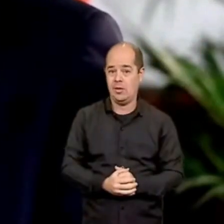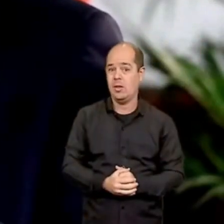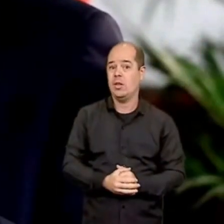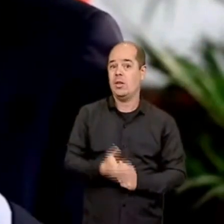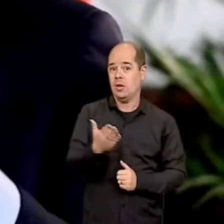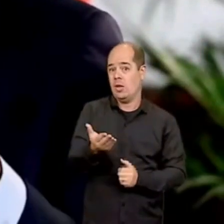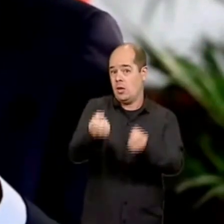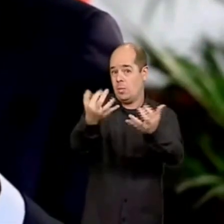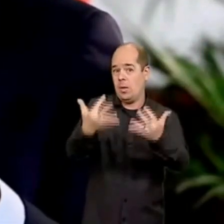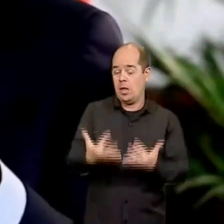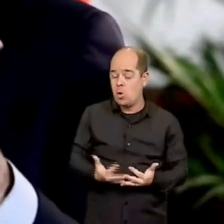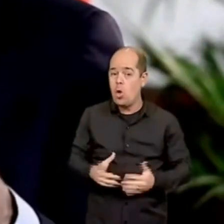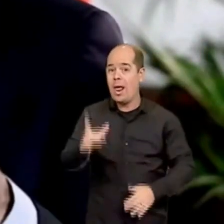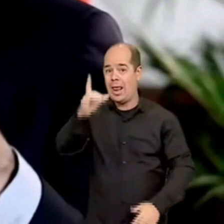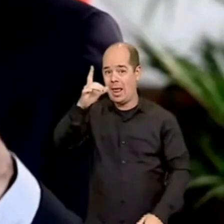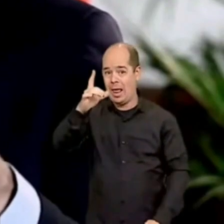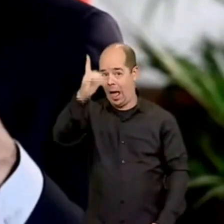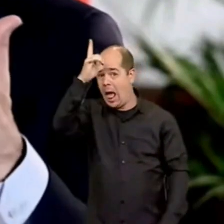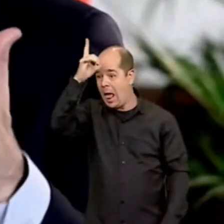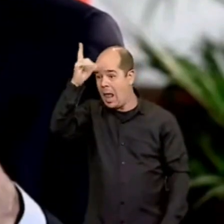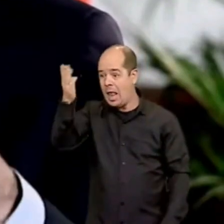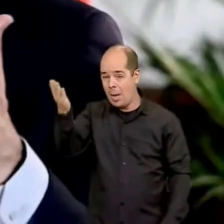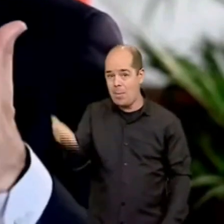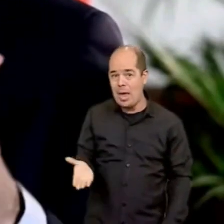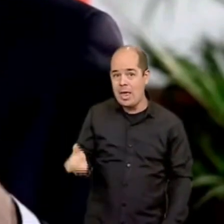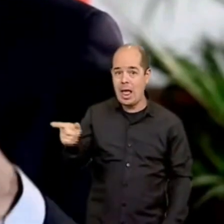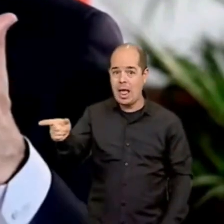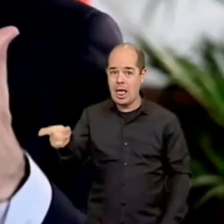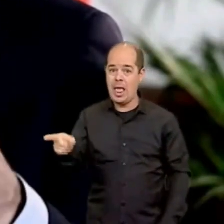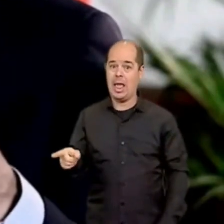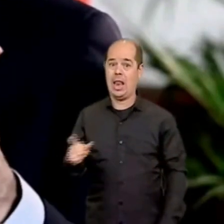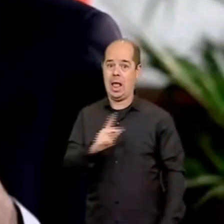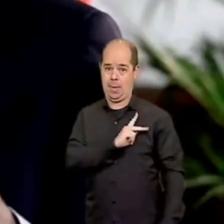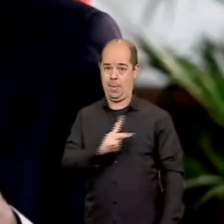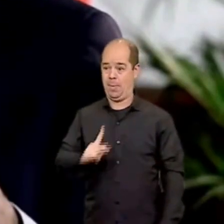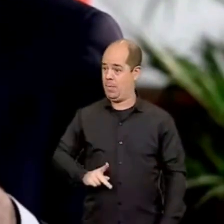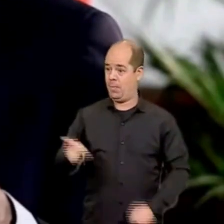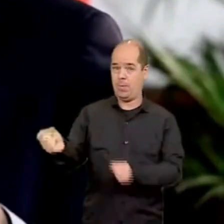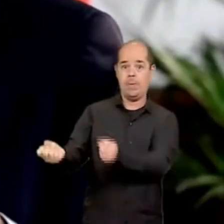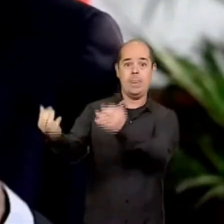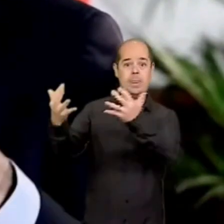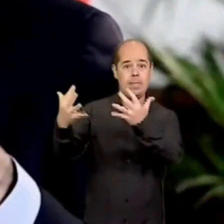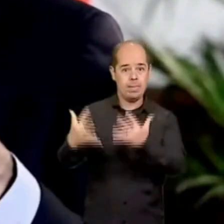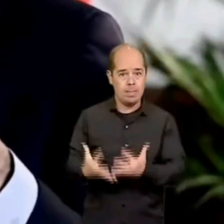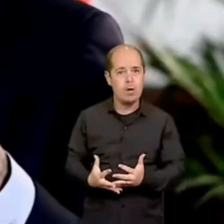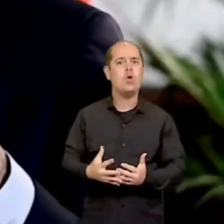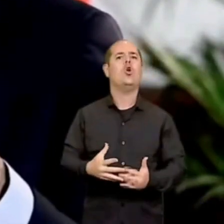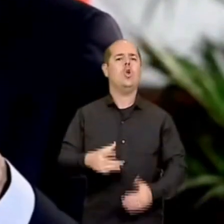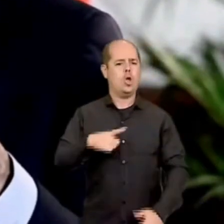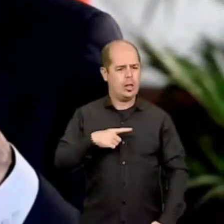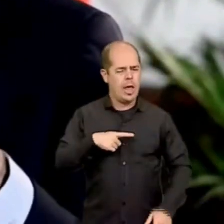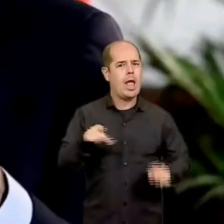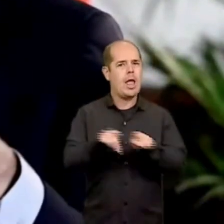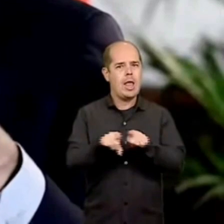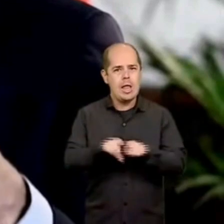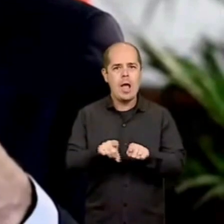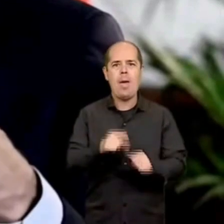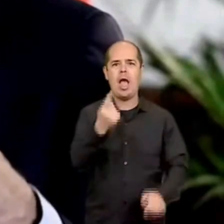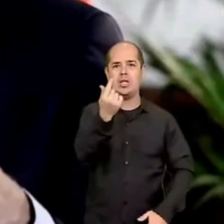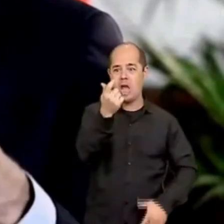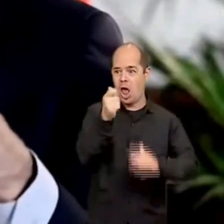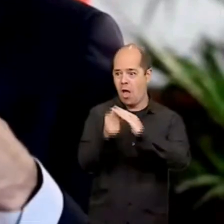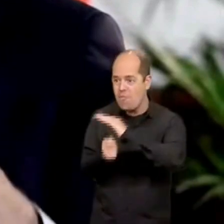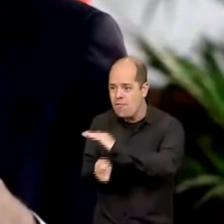sido mais claro. Haverá uma nova rodada de investimentos industriais da Alemanha no Brasil. O Brasil detém